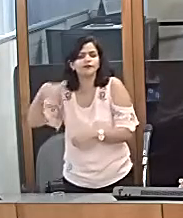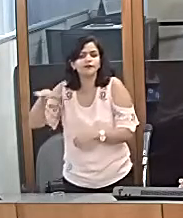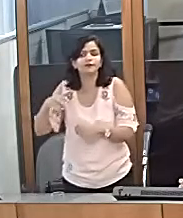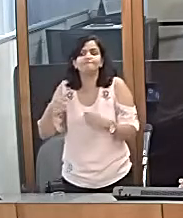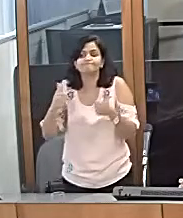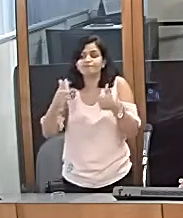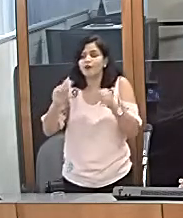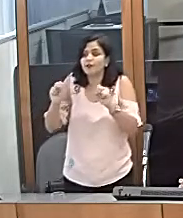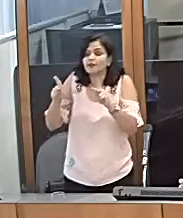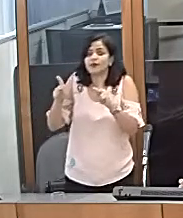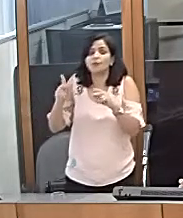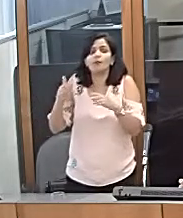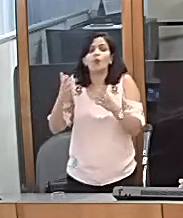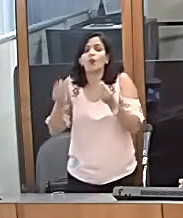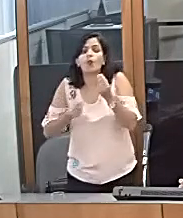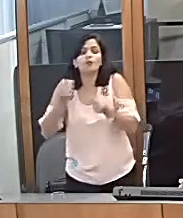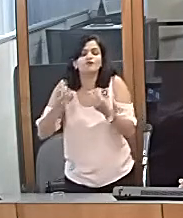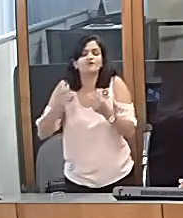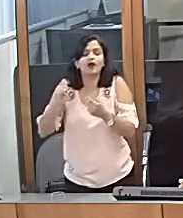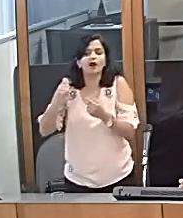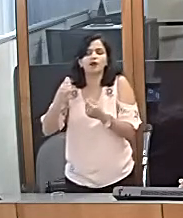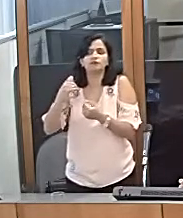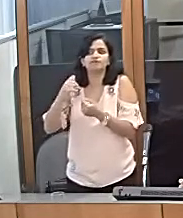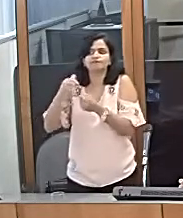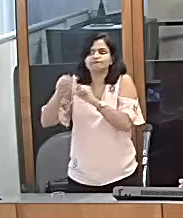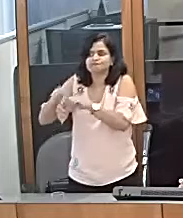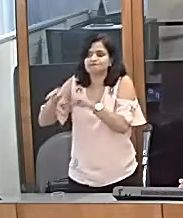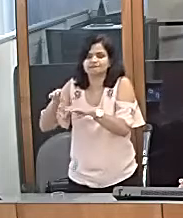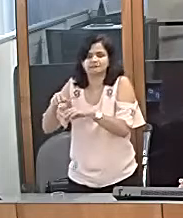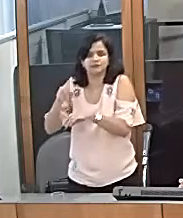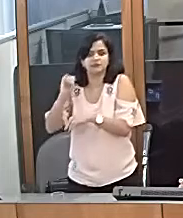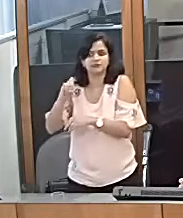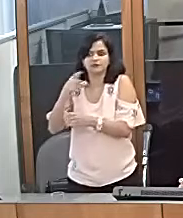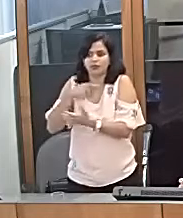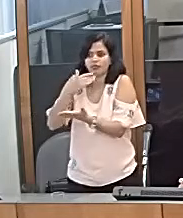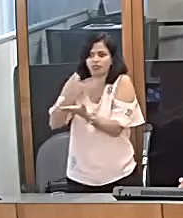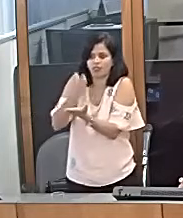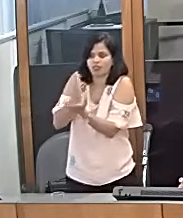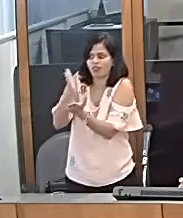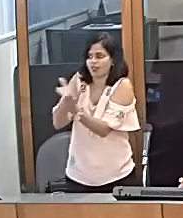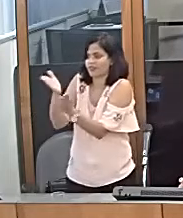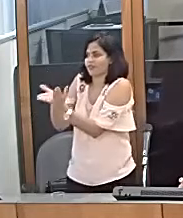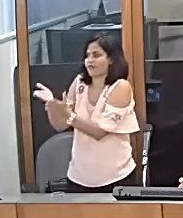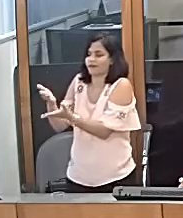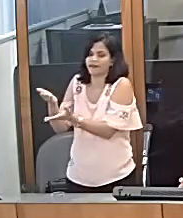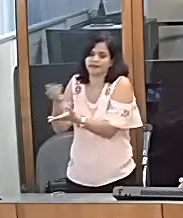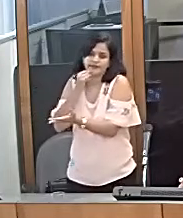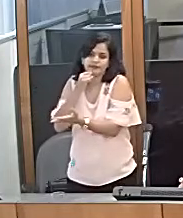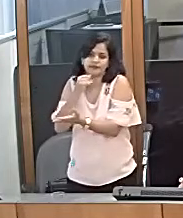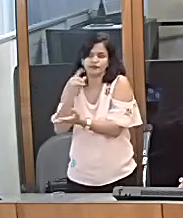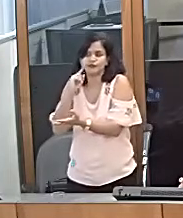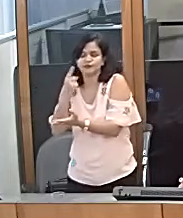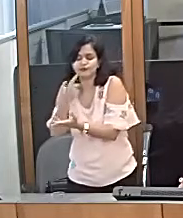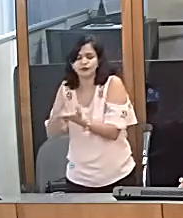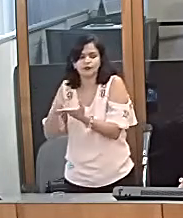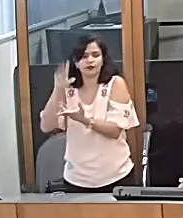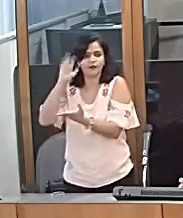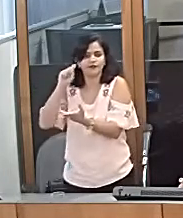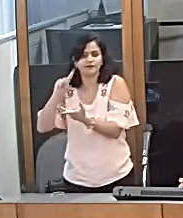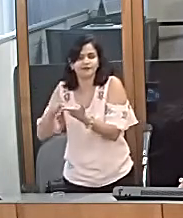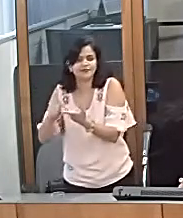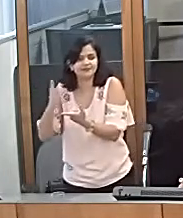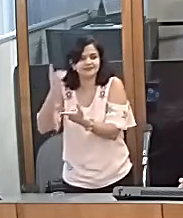surdos lutamos e queremos. A inclusão, a educação inclusiva, ela não respeita essas questões que eu elenquei